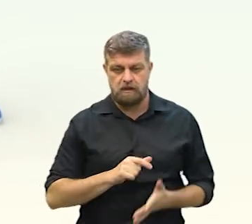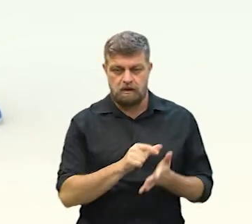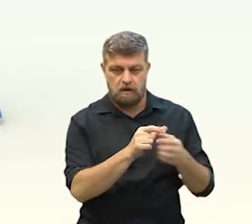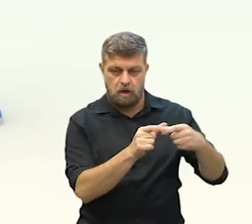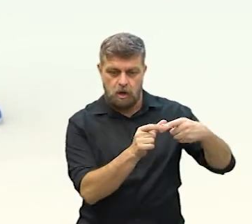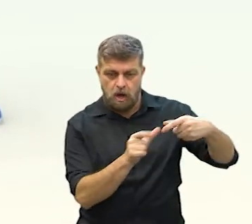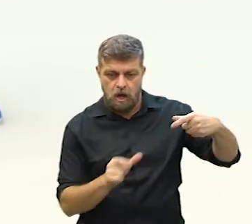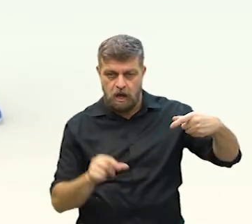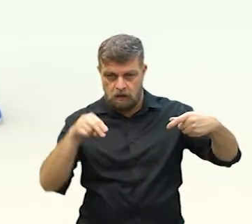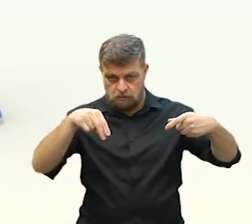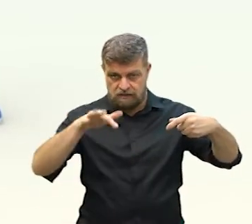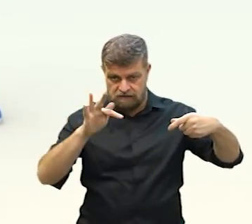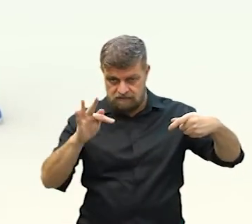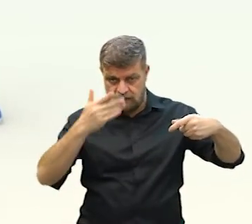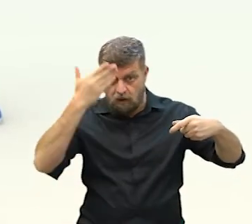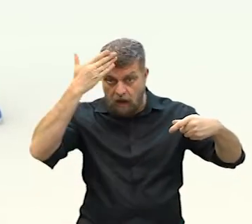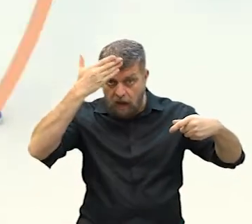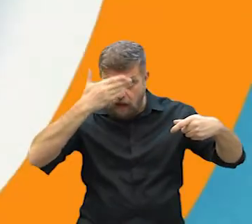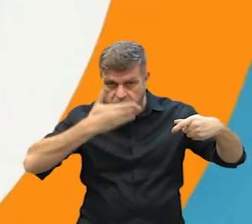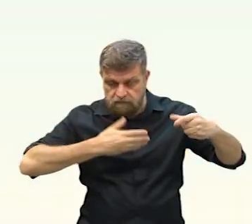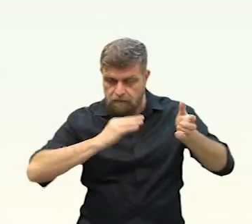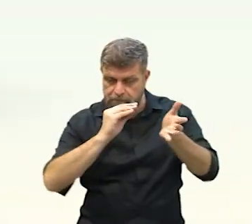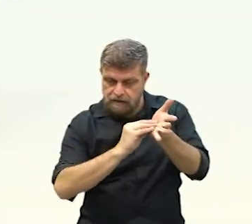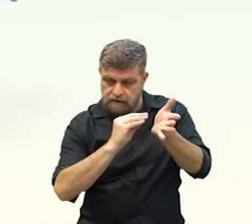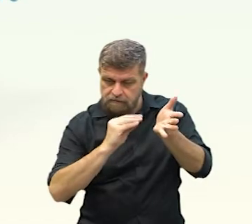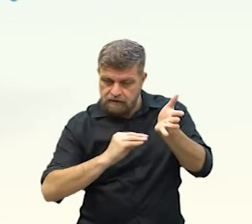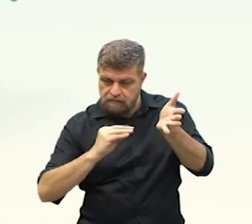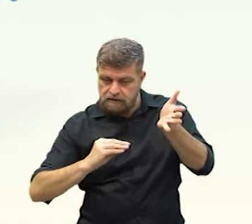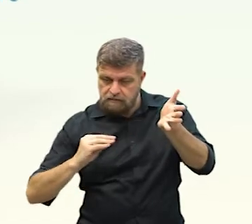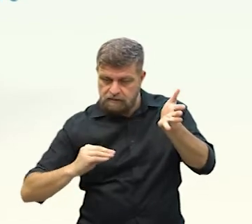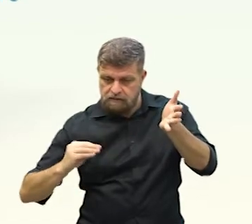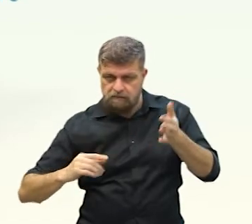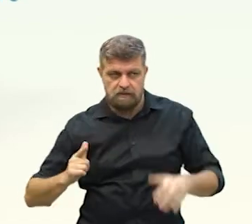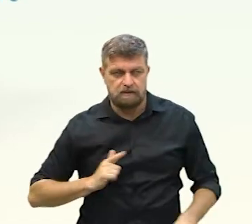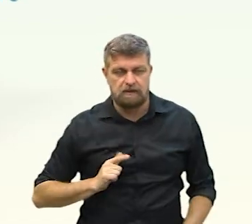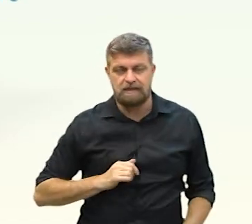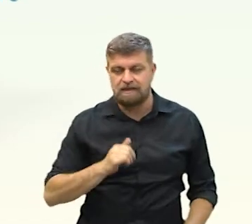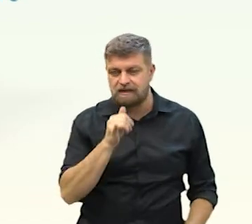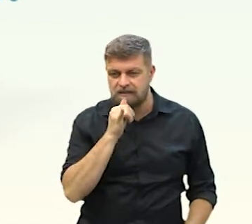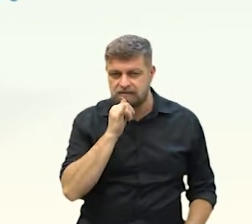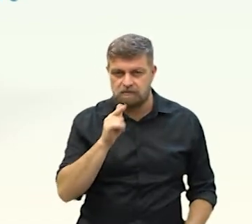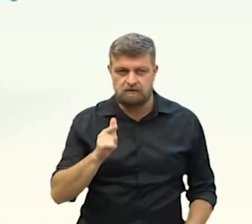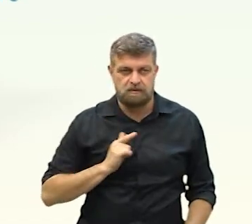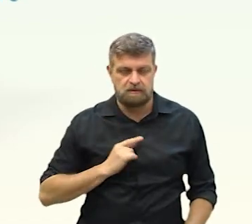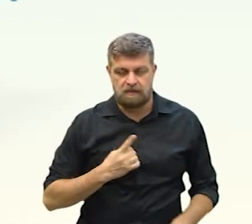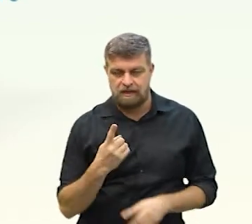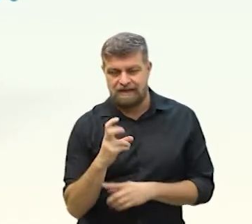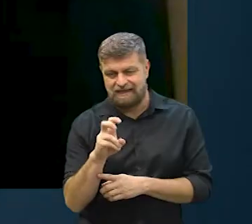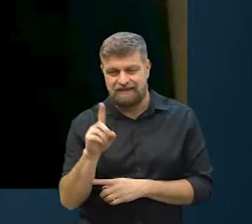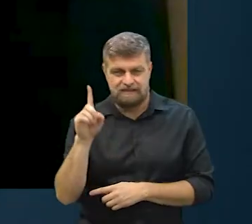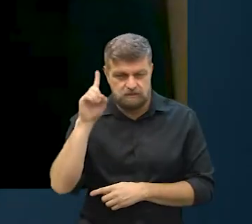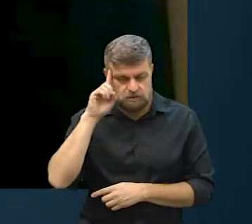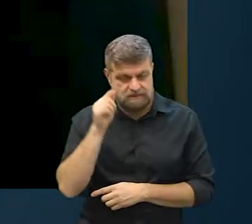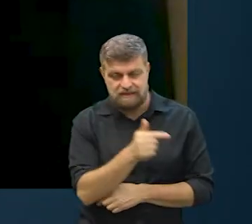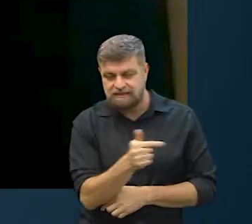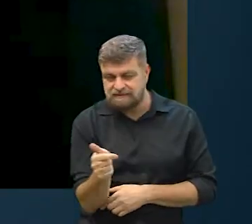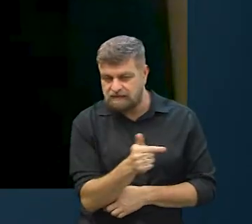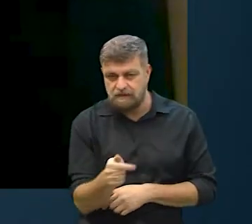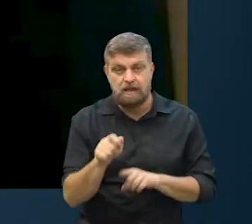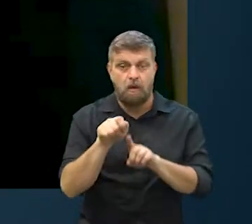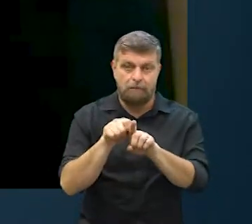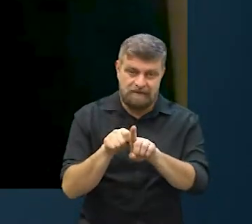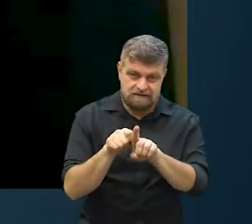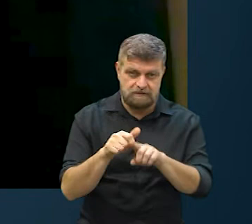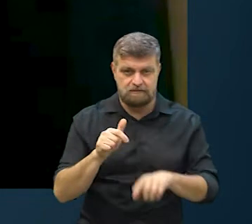nota fiscal e um demonstrativo de todas as tarefas. Então, ele coloca lá, pode ser descendial, quinzenal,